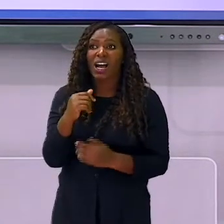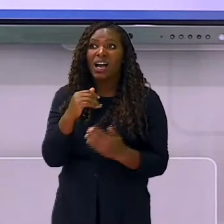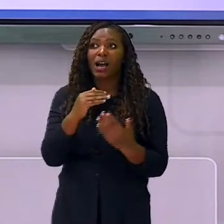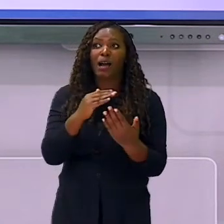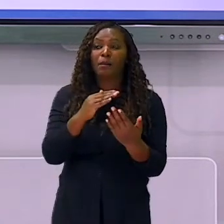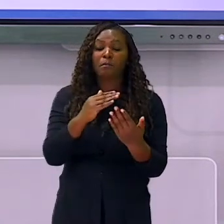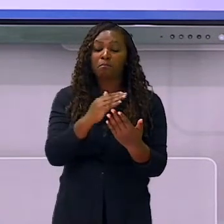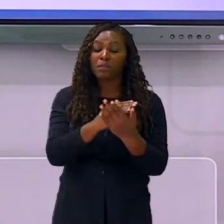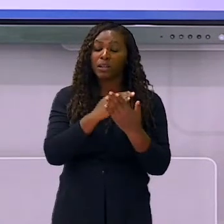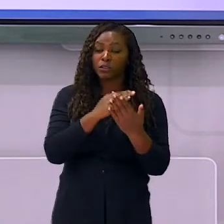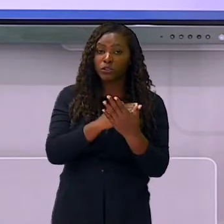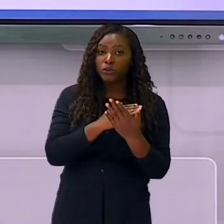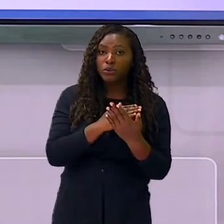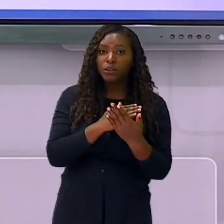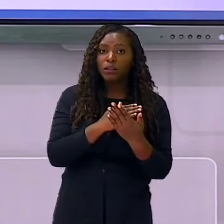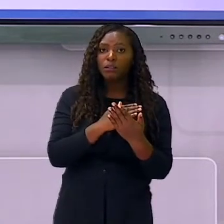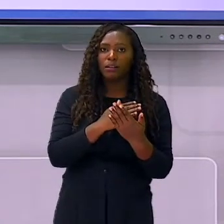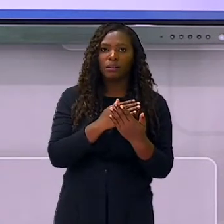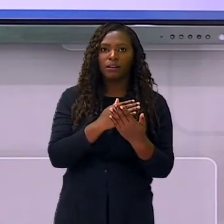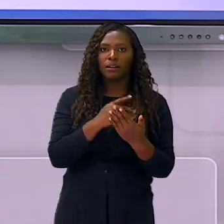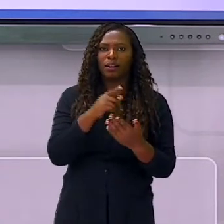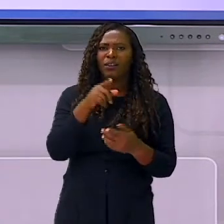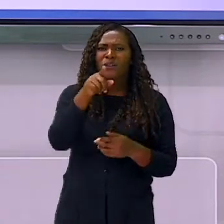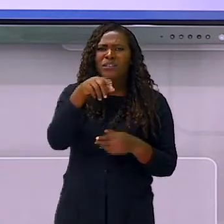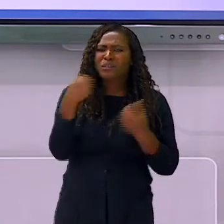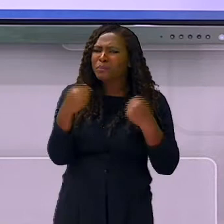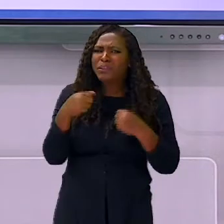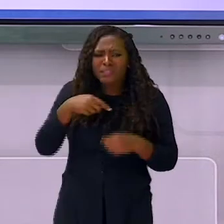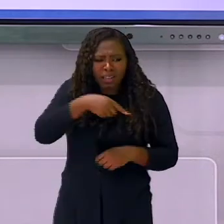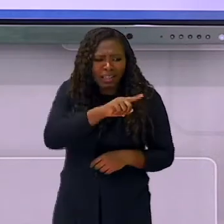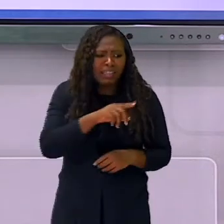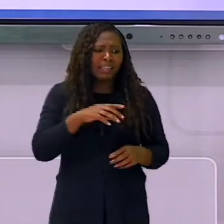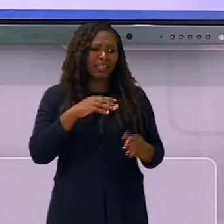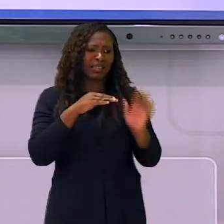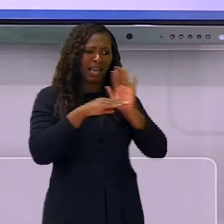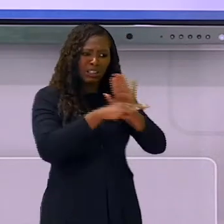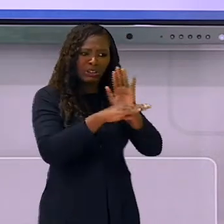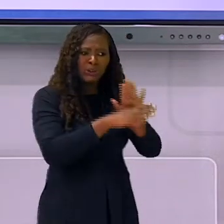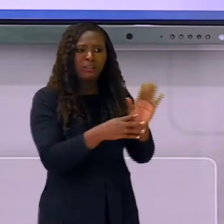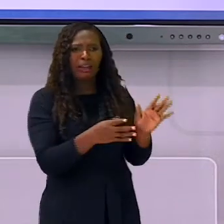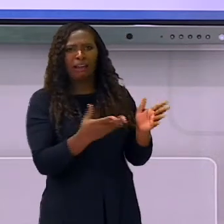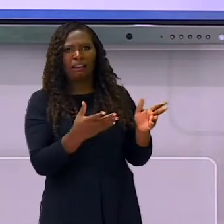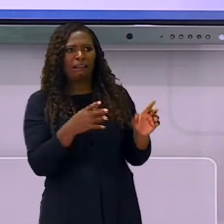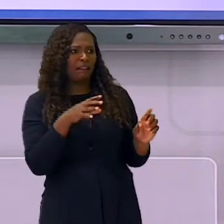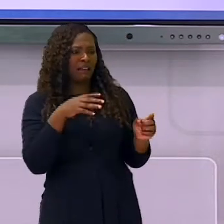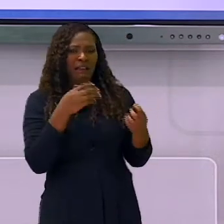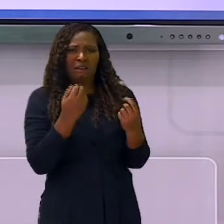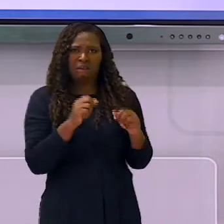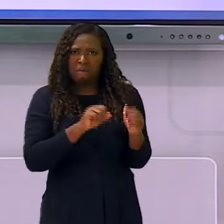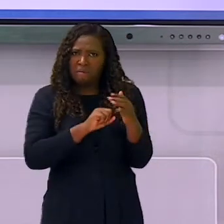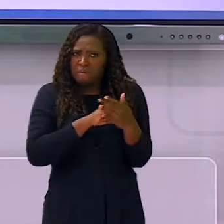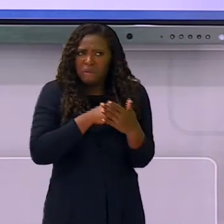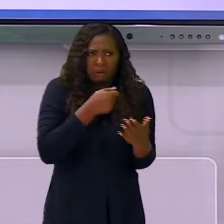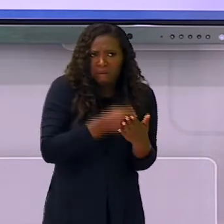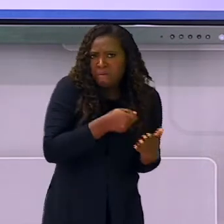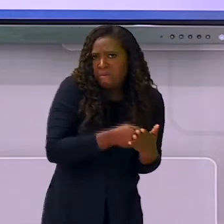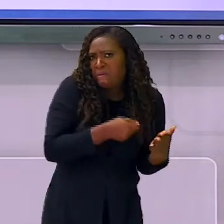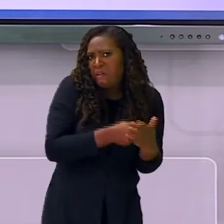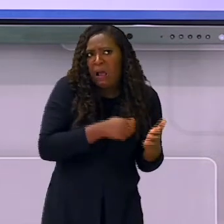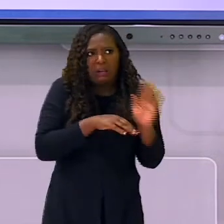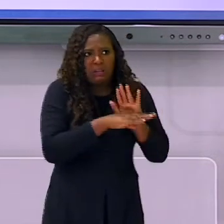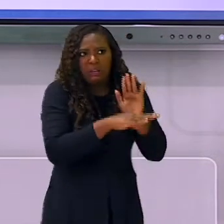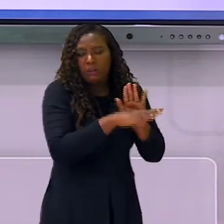por exemplo, se localizar. Às vezes, ela já repetiu aquele caminho tantas vezes que acabou decorando